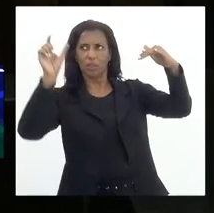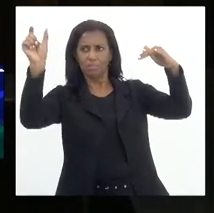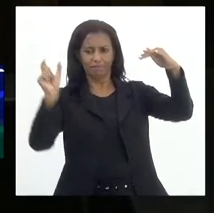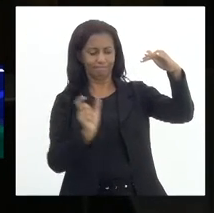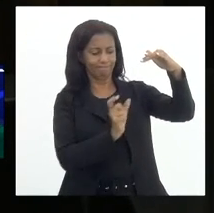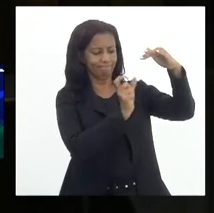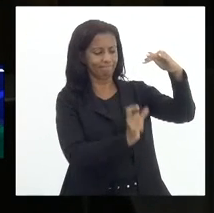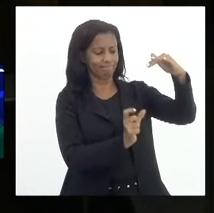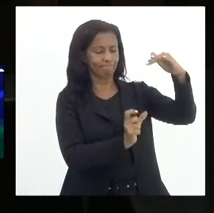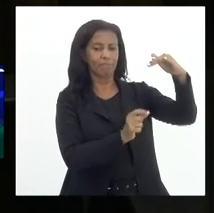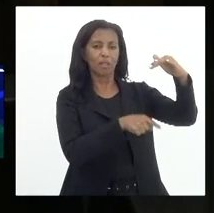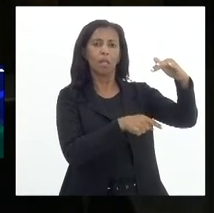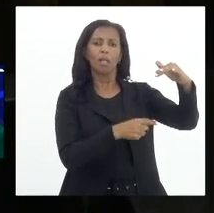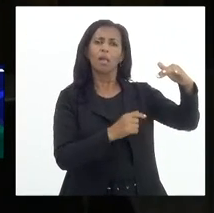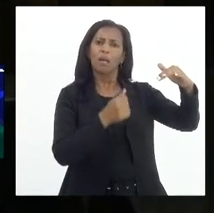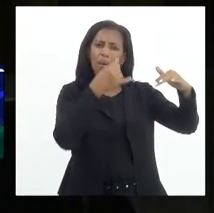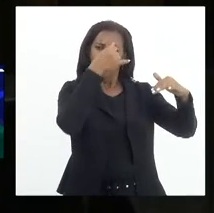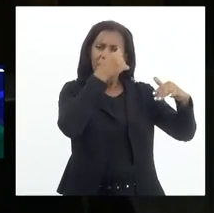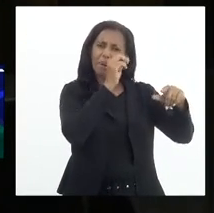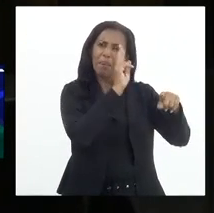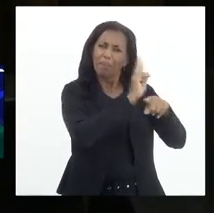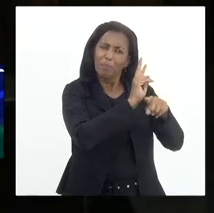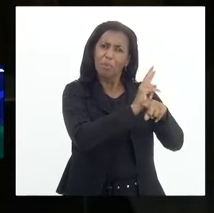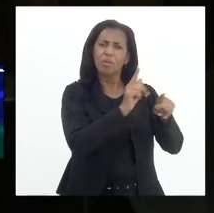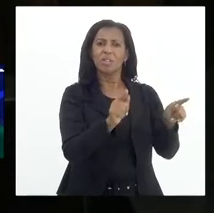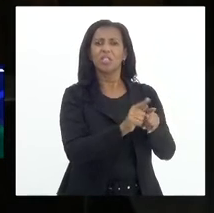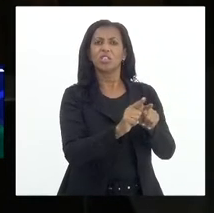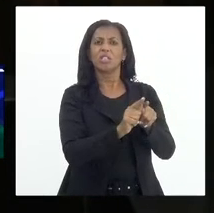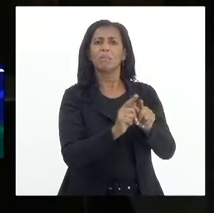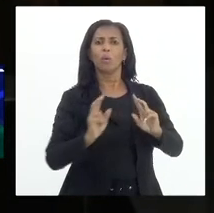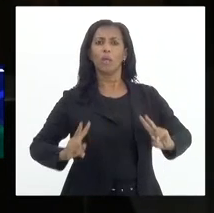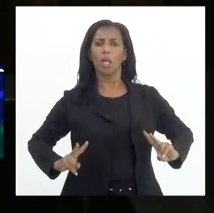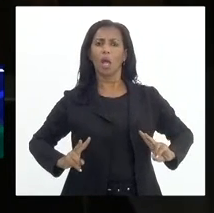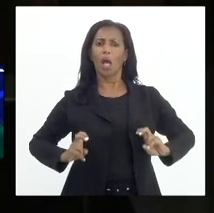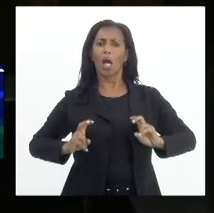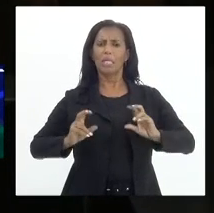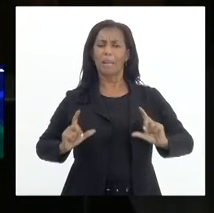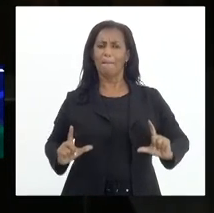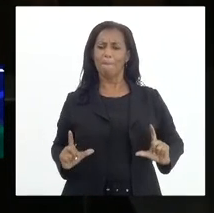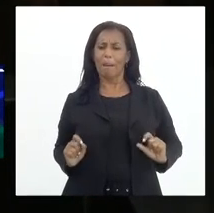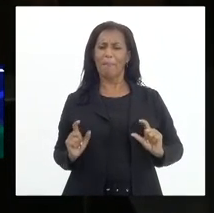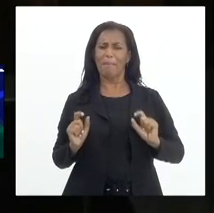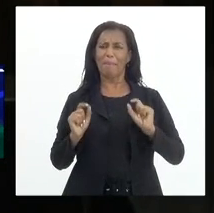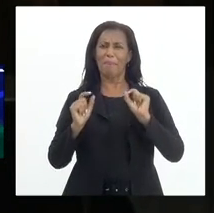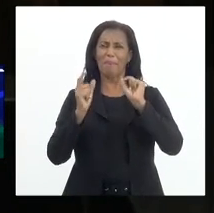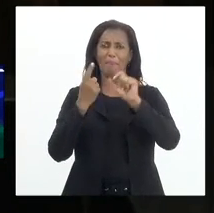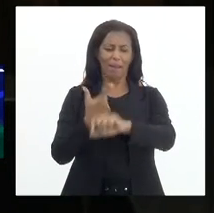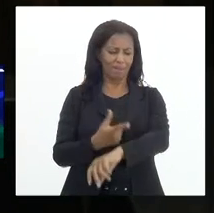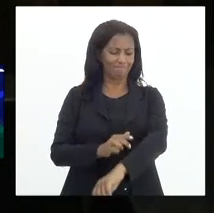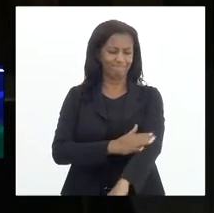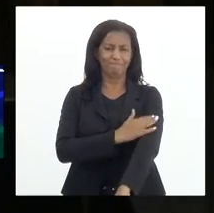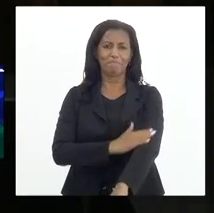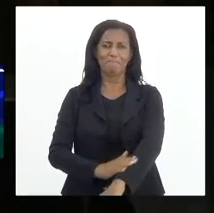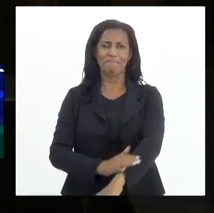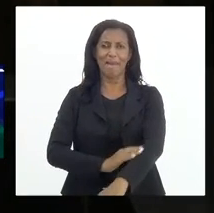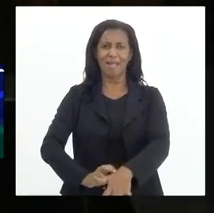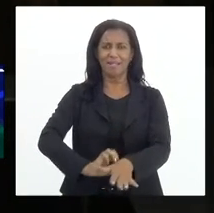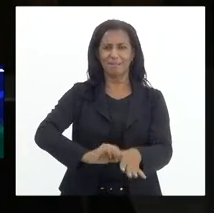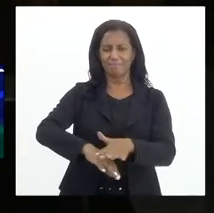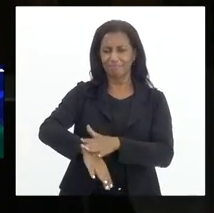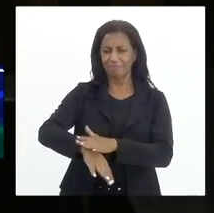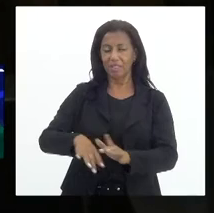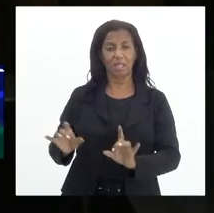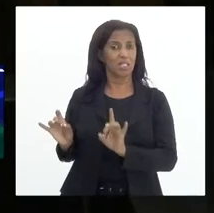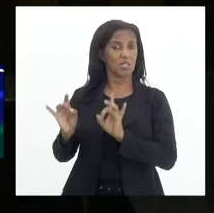combater preventivamente o câncer que mais se propaga no nosso país, em